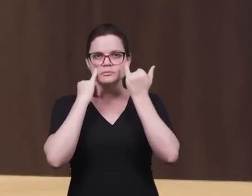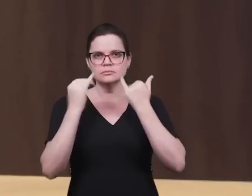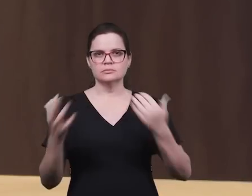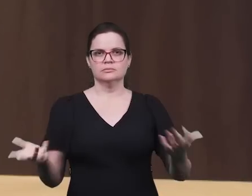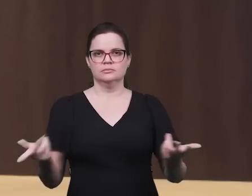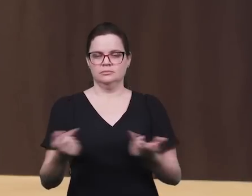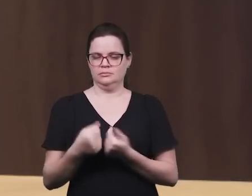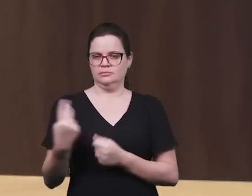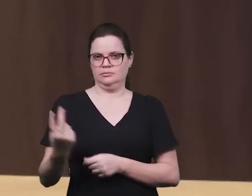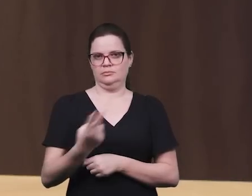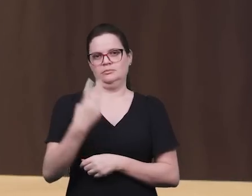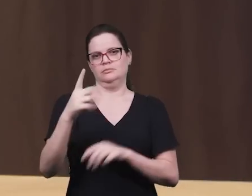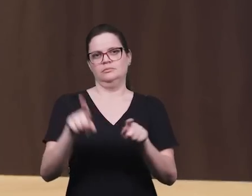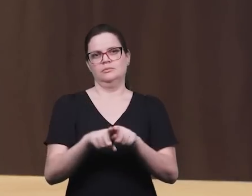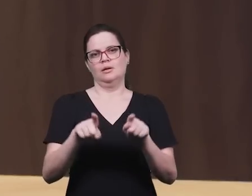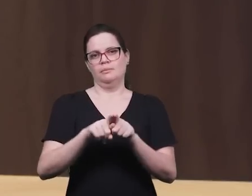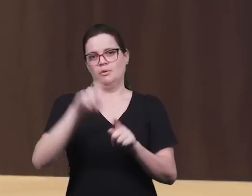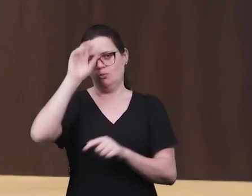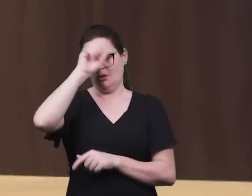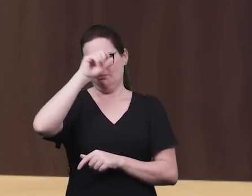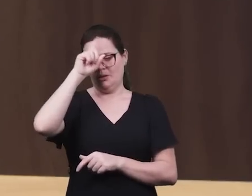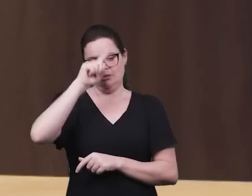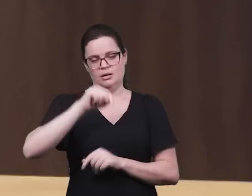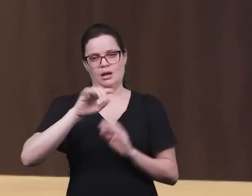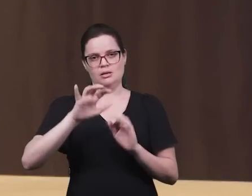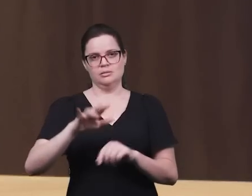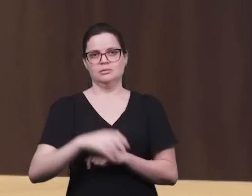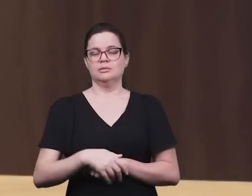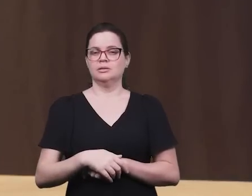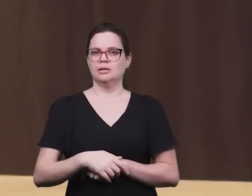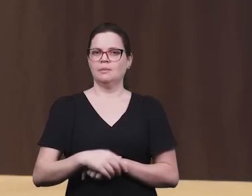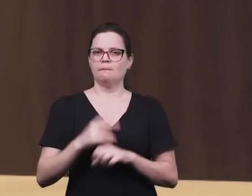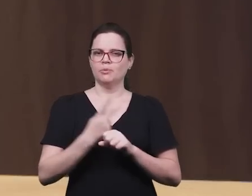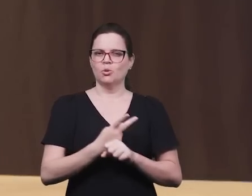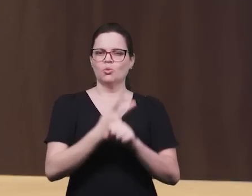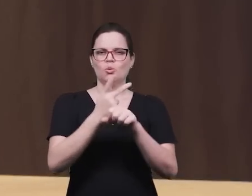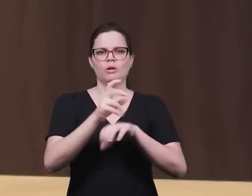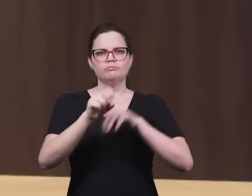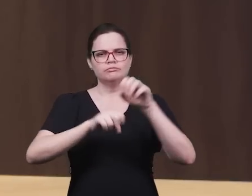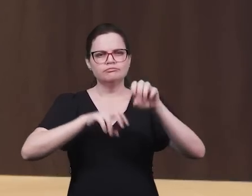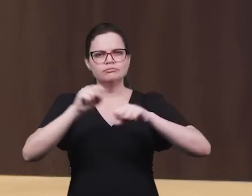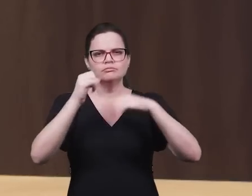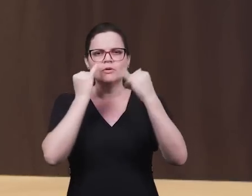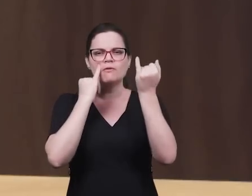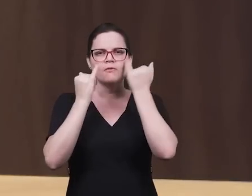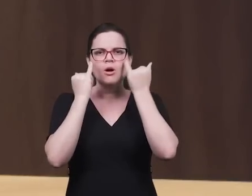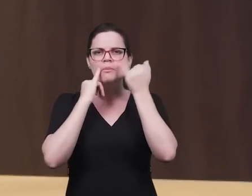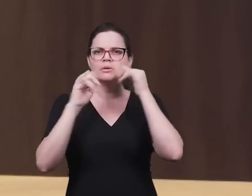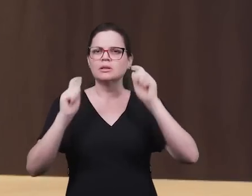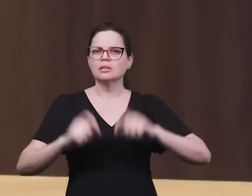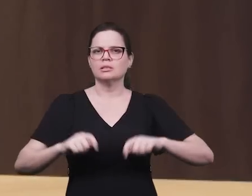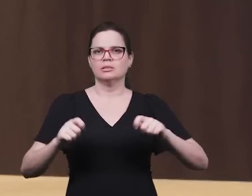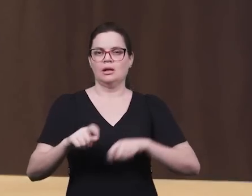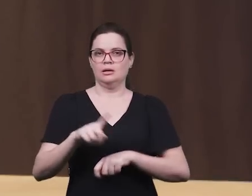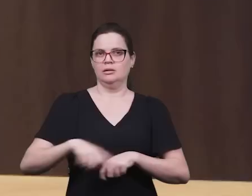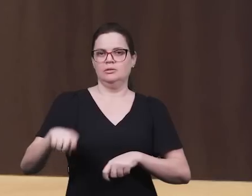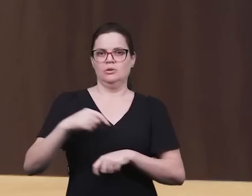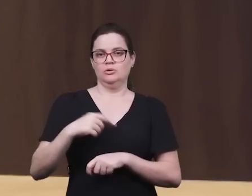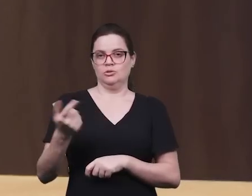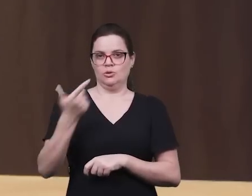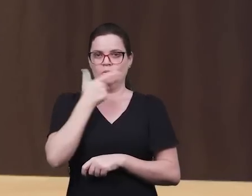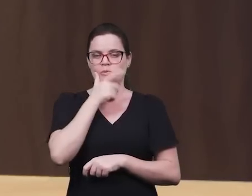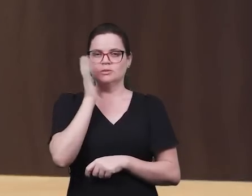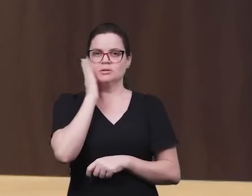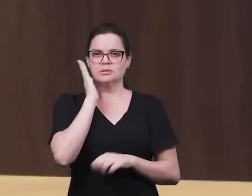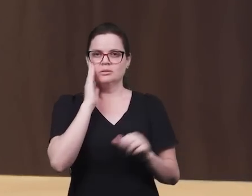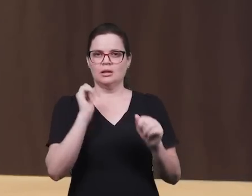informações valiosas. O Eduque-se é isso, é buscar informações para que possamos ter e